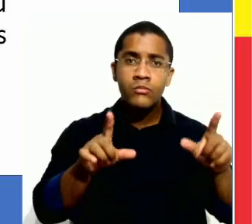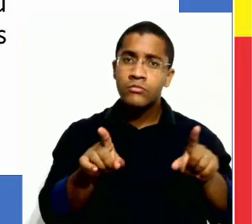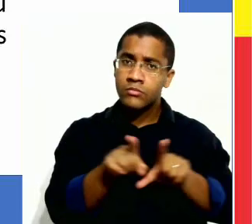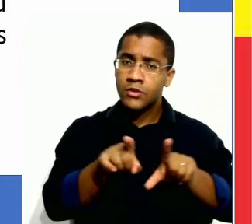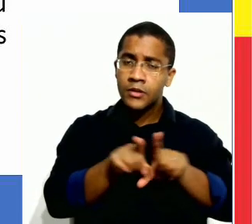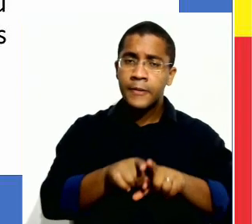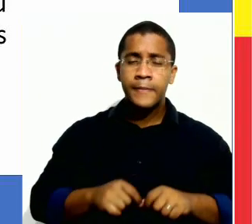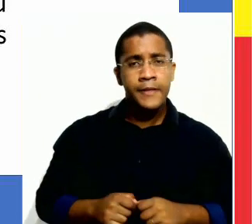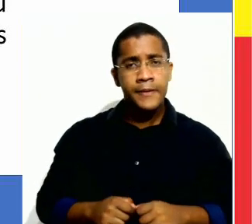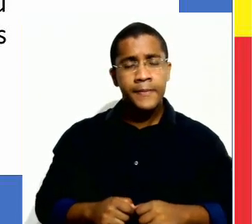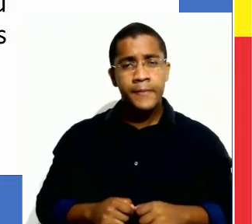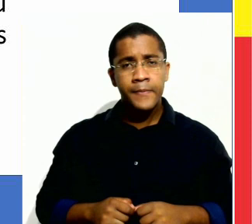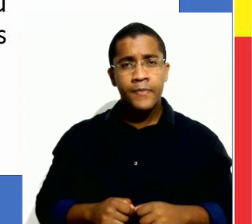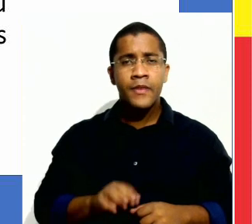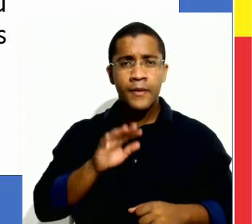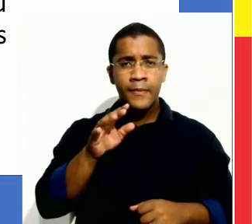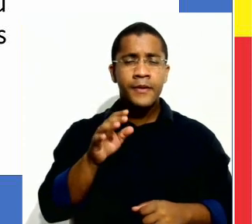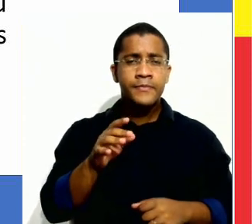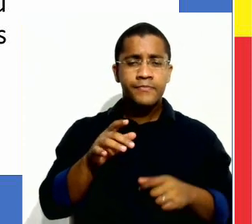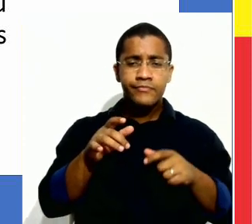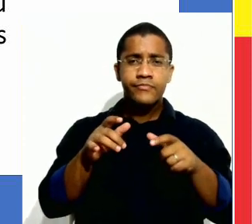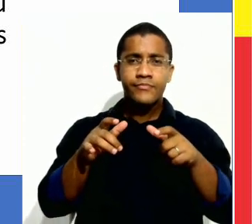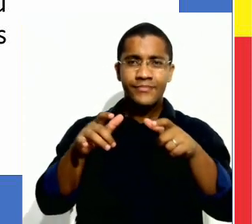África? Então, a civilização egípcia